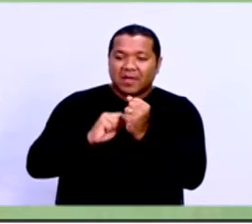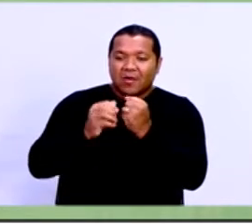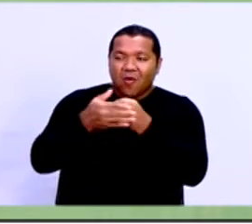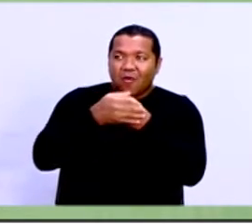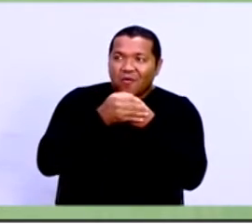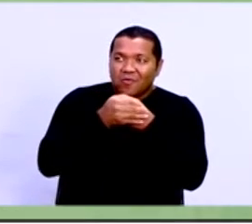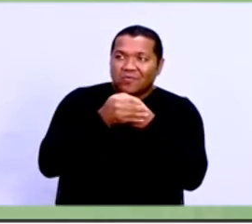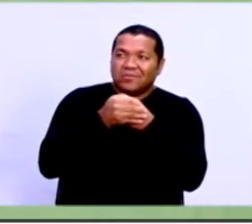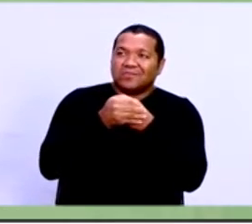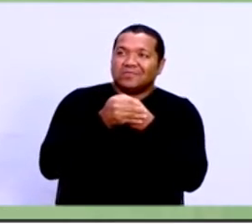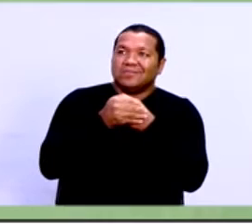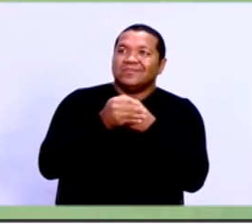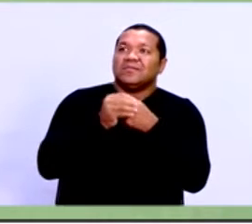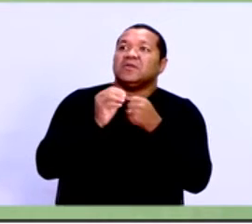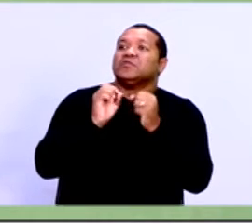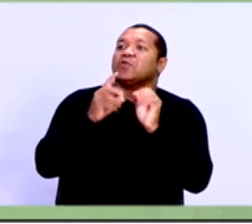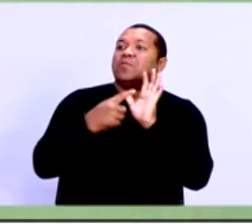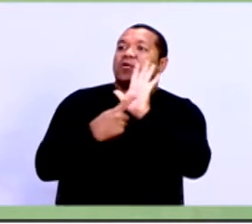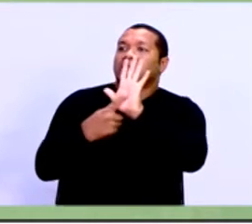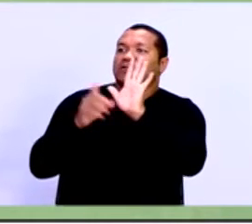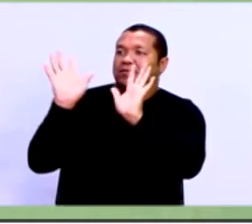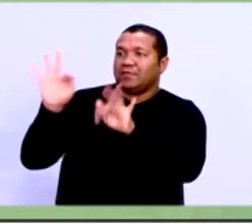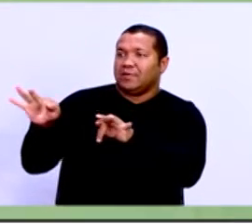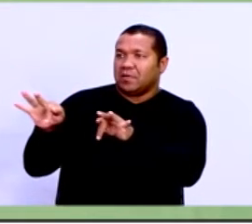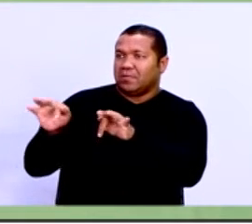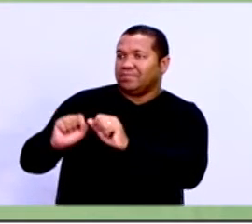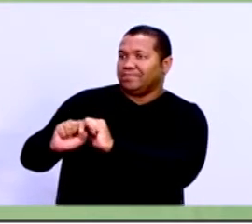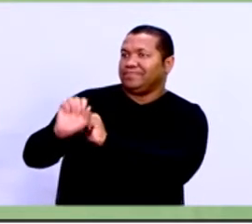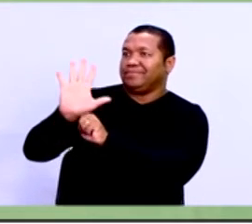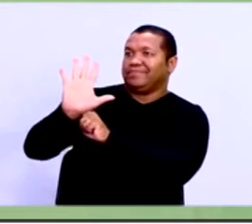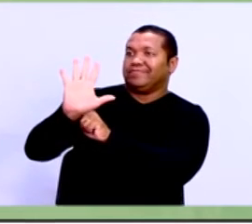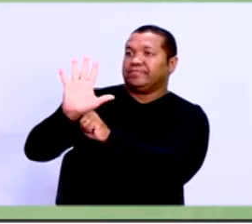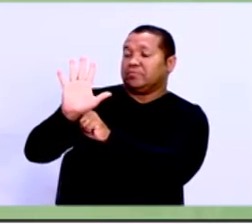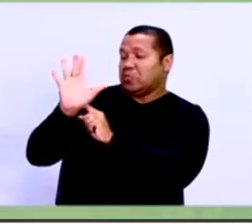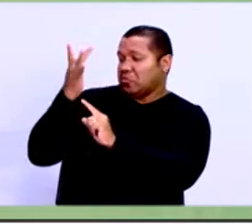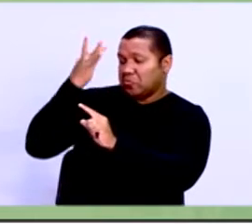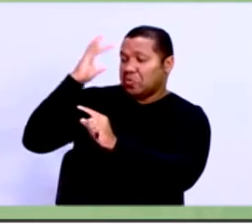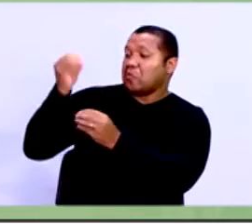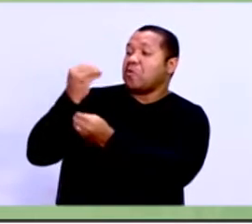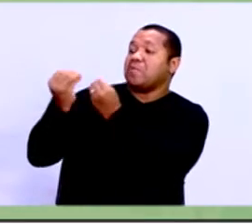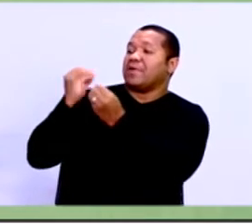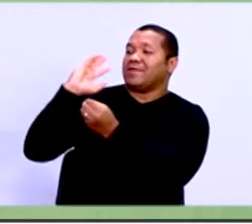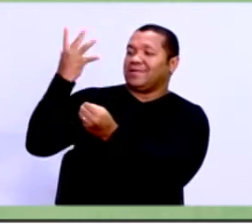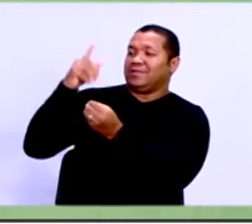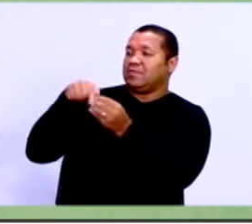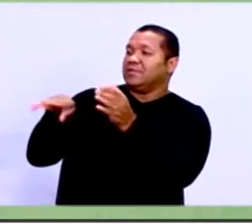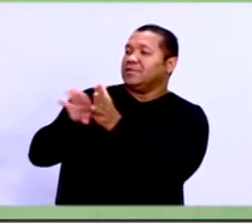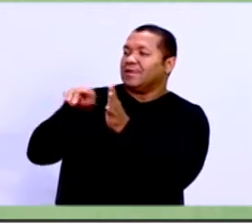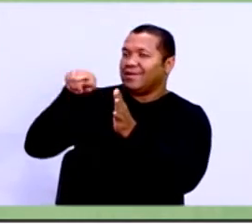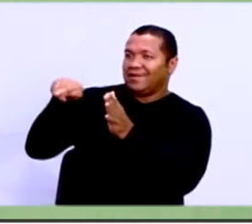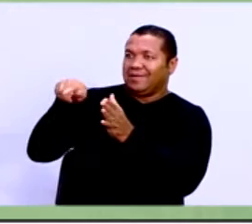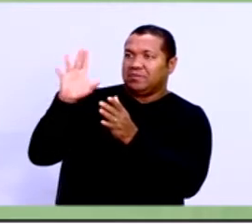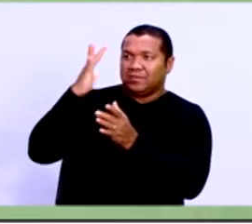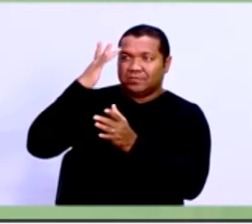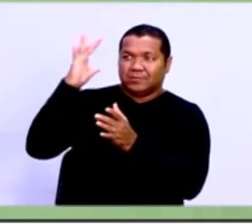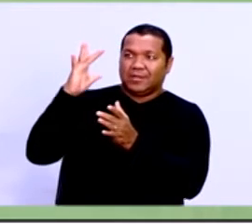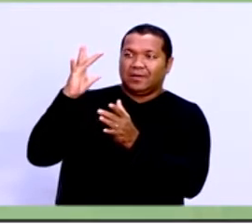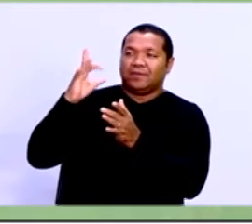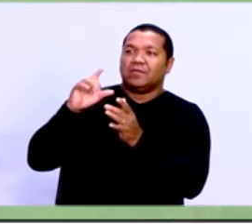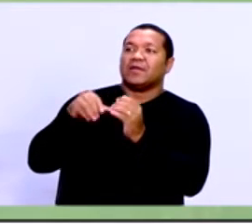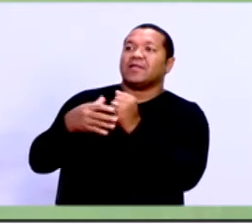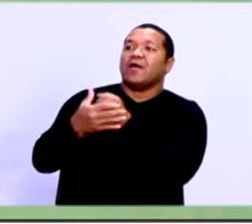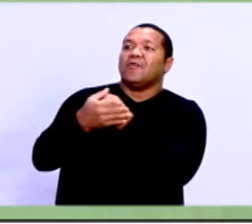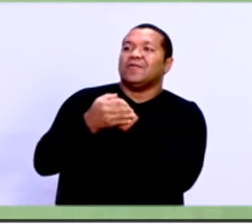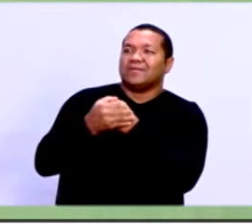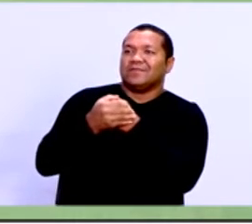o resultado final né o obtido o resultado obtido e